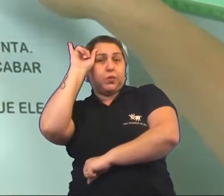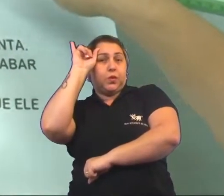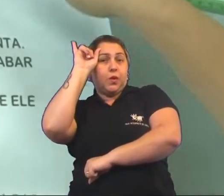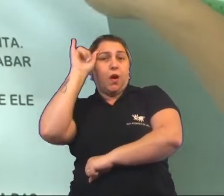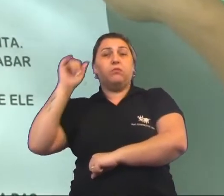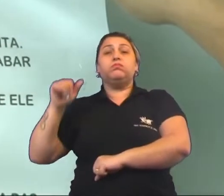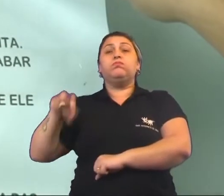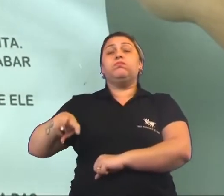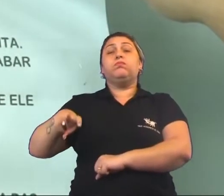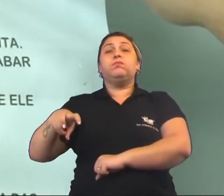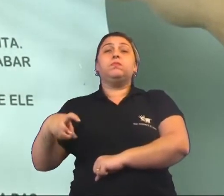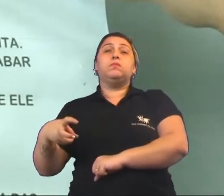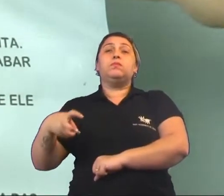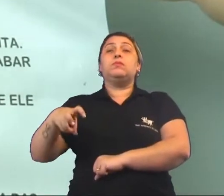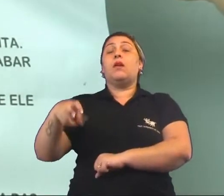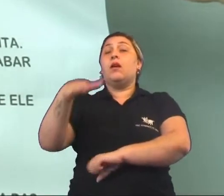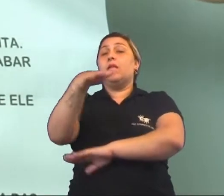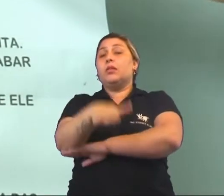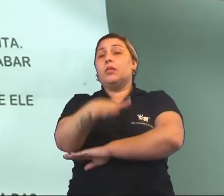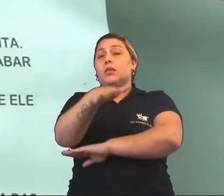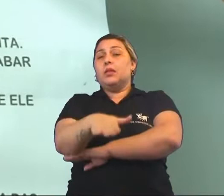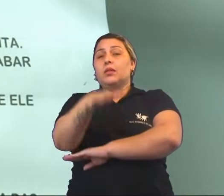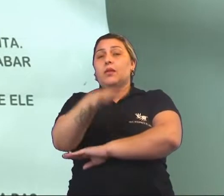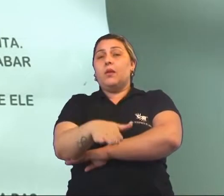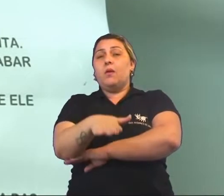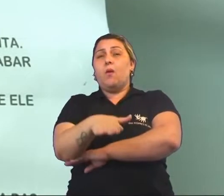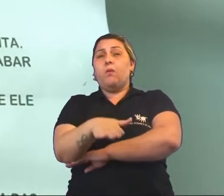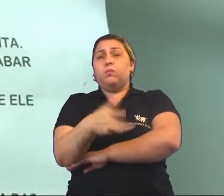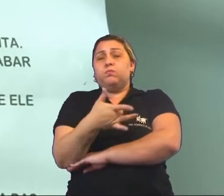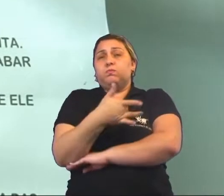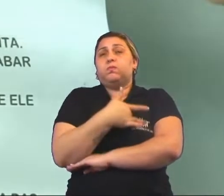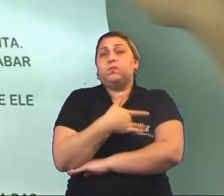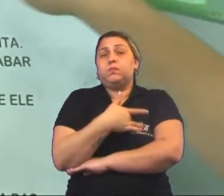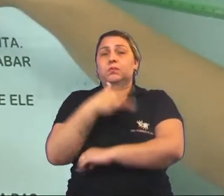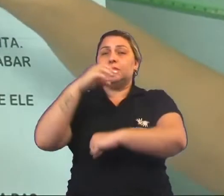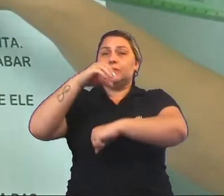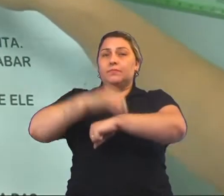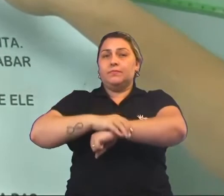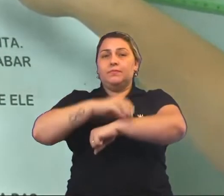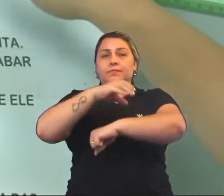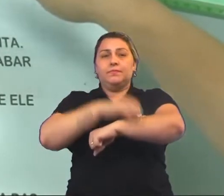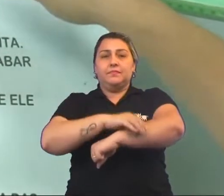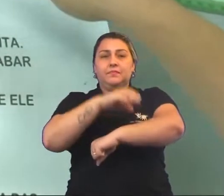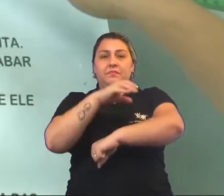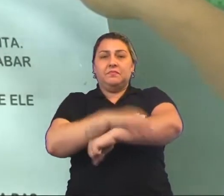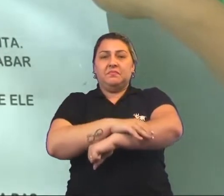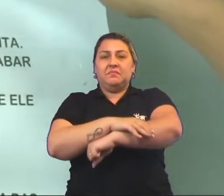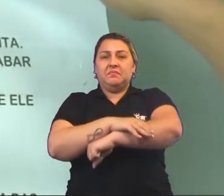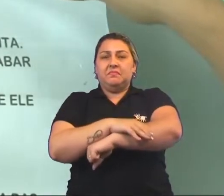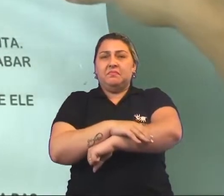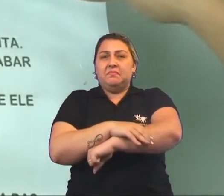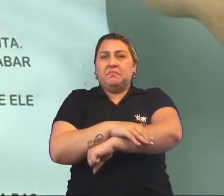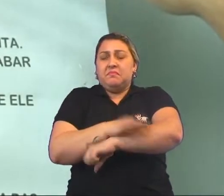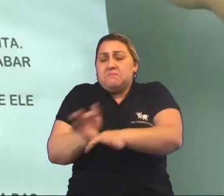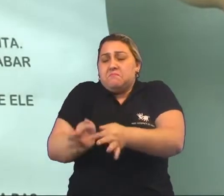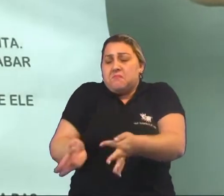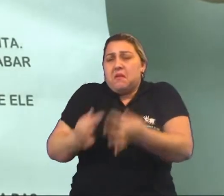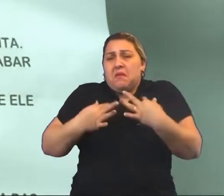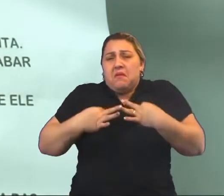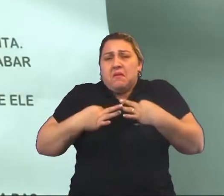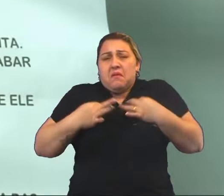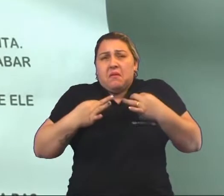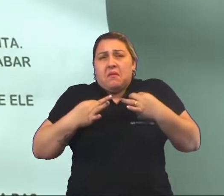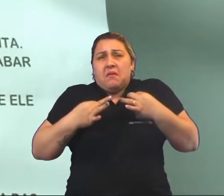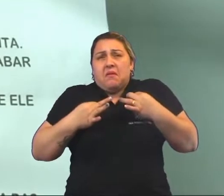estava dando seu passeio da tarde quando um pobre sapo, todo mal vestido, olhou para ele